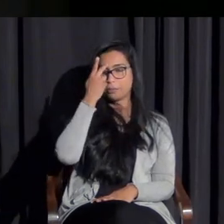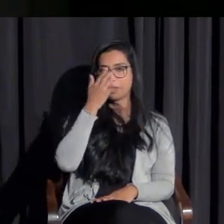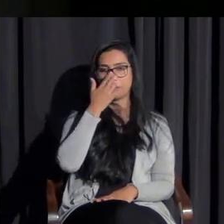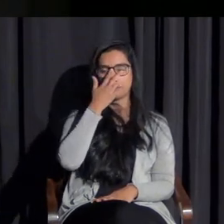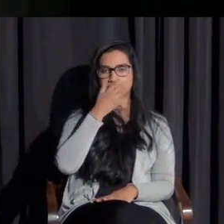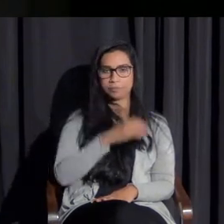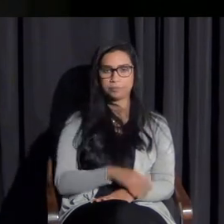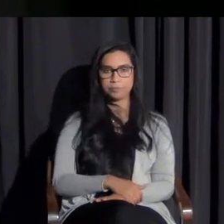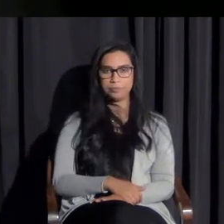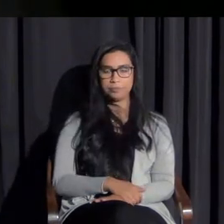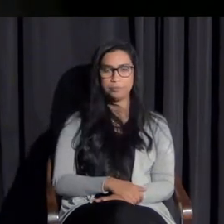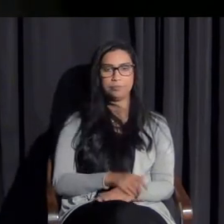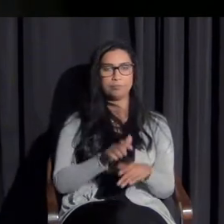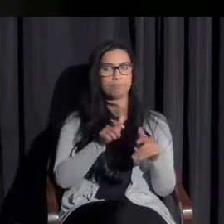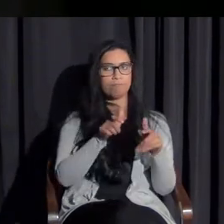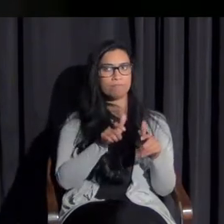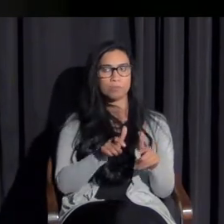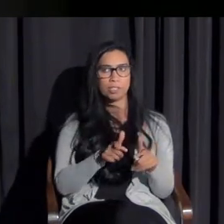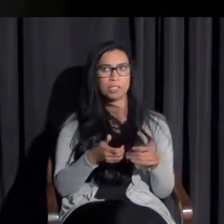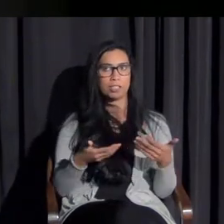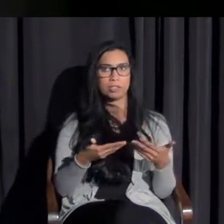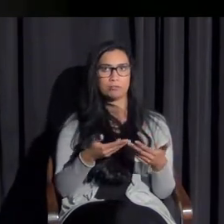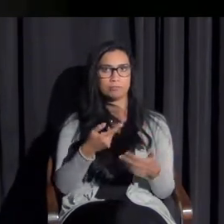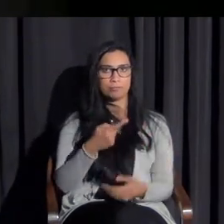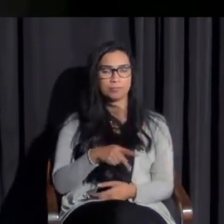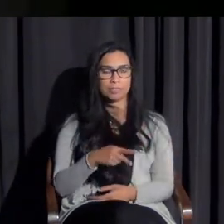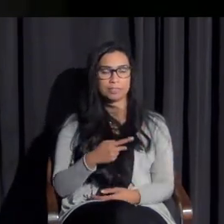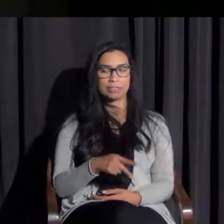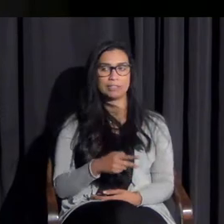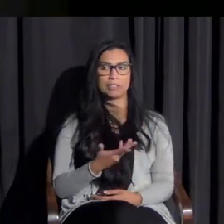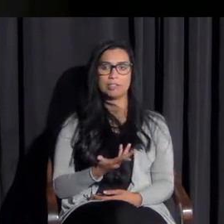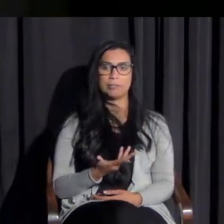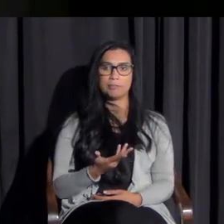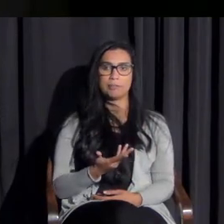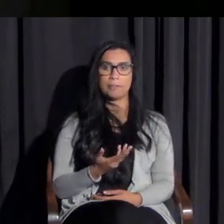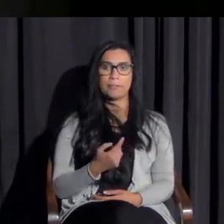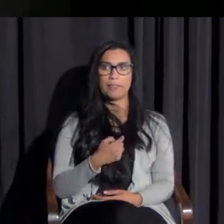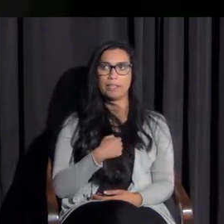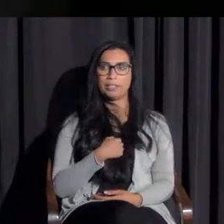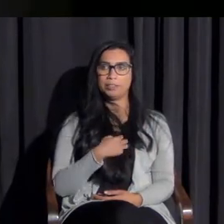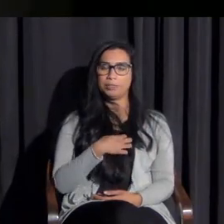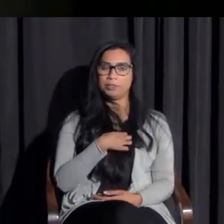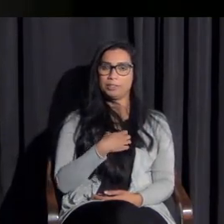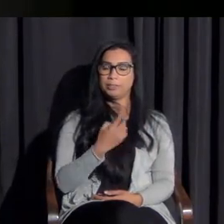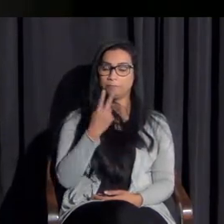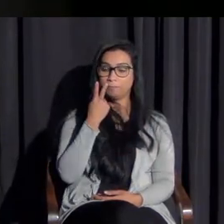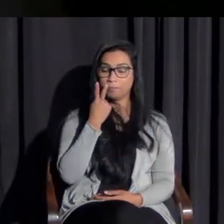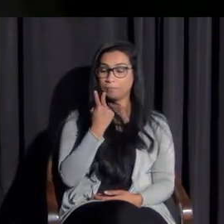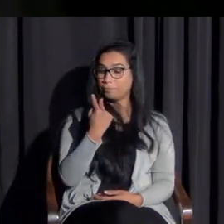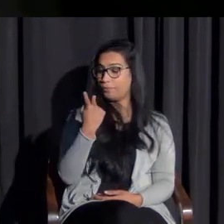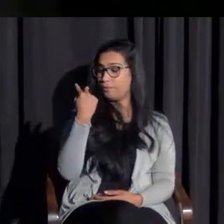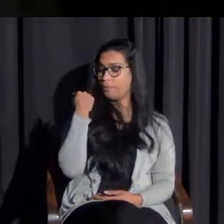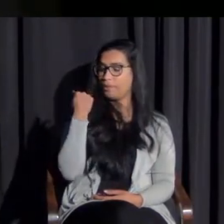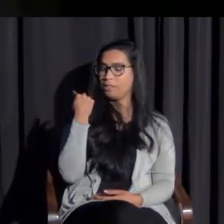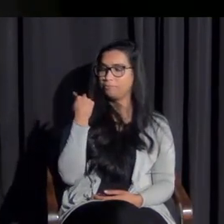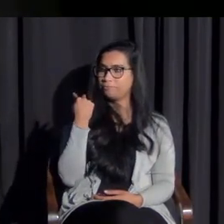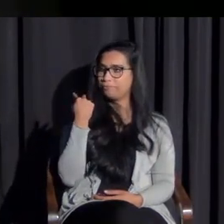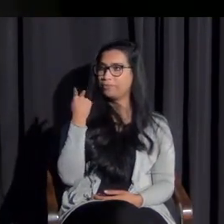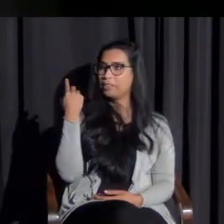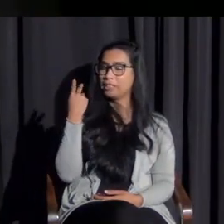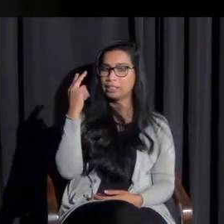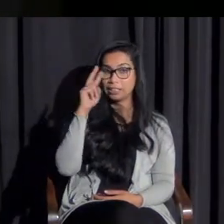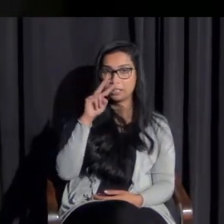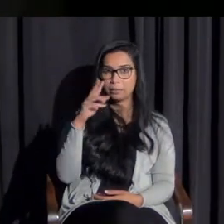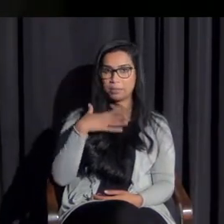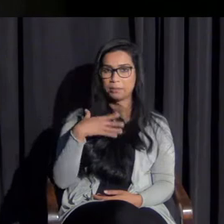nesse lugar, eu fico aqui também tentado a sancofar, né, olhar para trás e reviver e trazer aqui para esse tempo